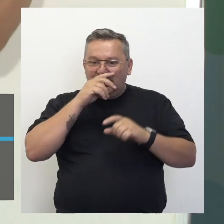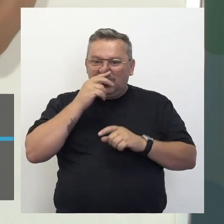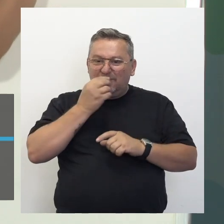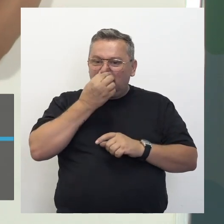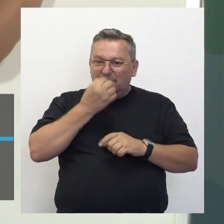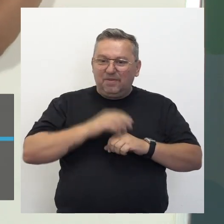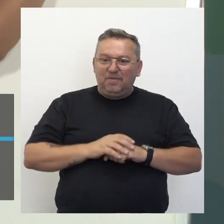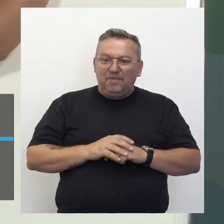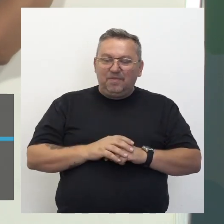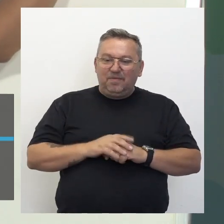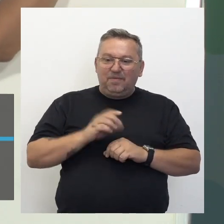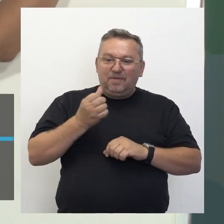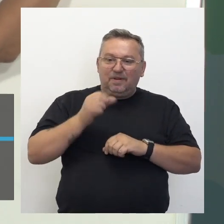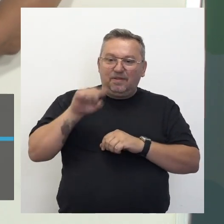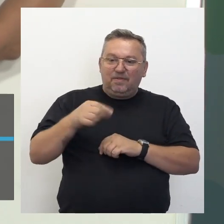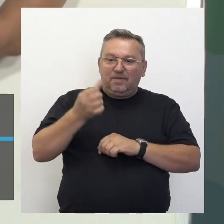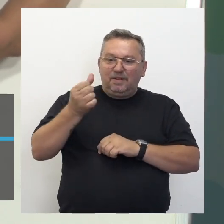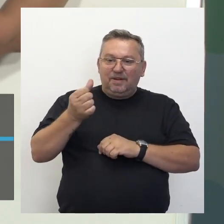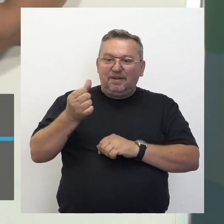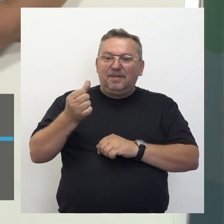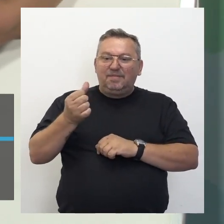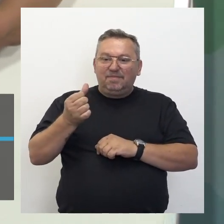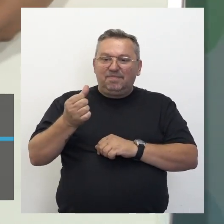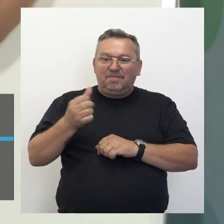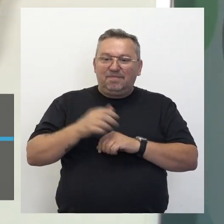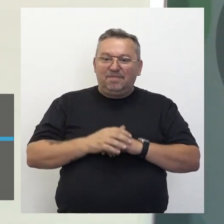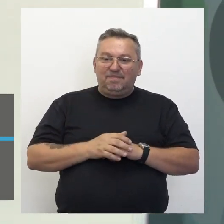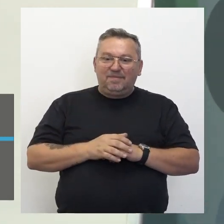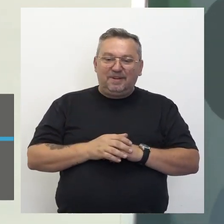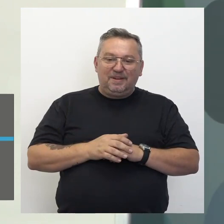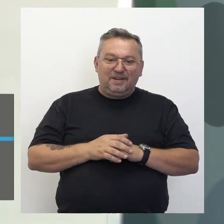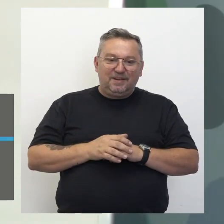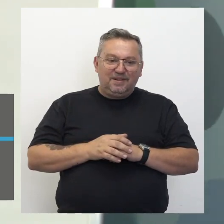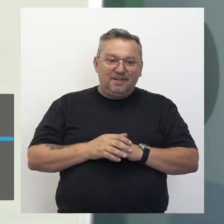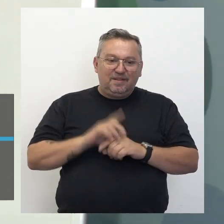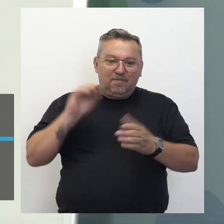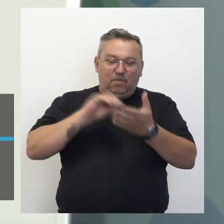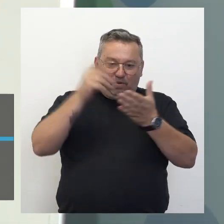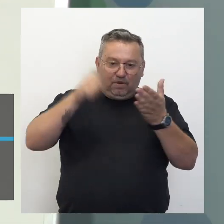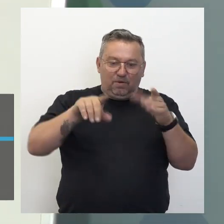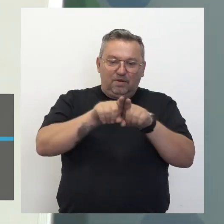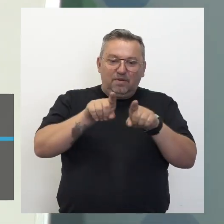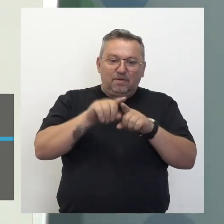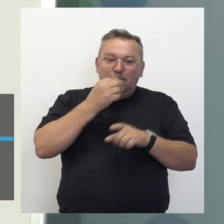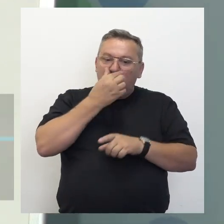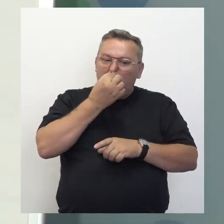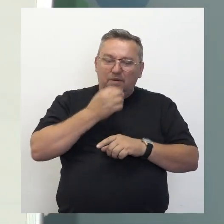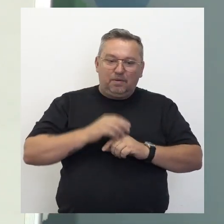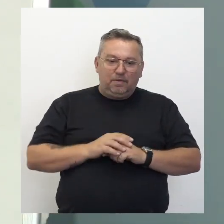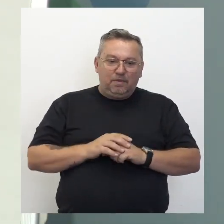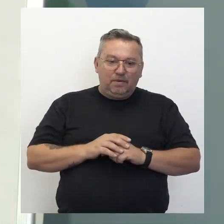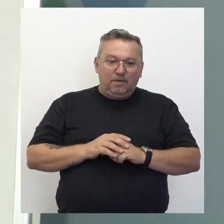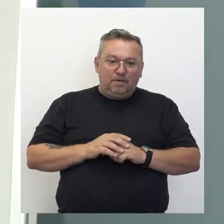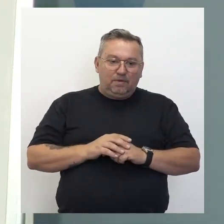Kb? 6,6 vezes 10 a menos 1. Vamos colocar a outra aqui, a outra reação, que é